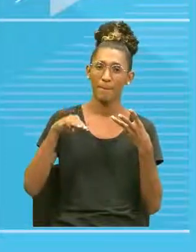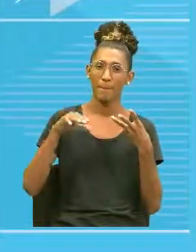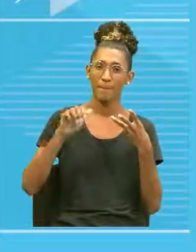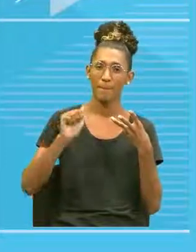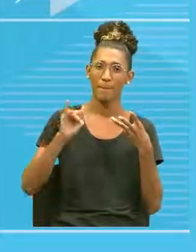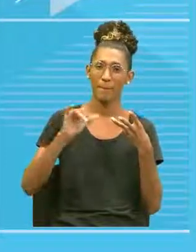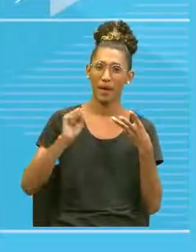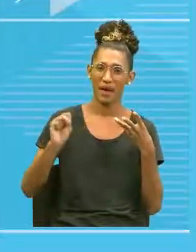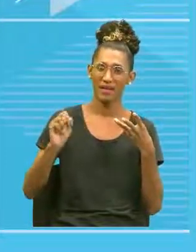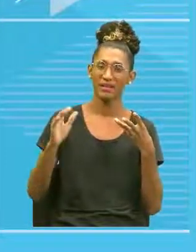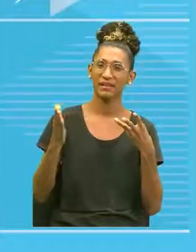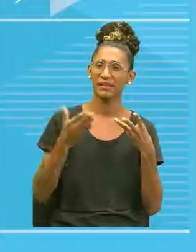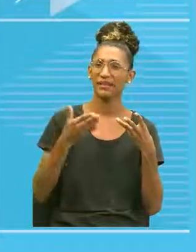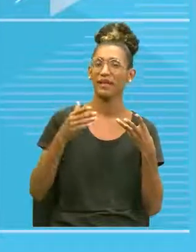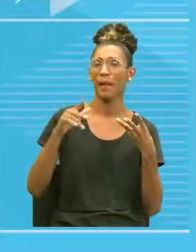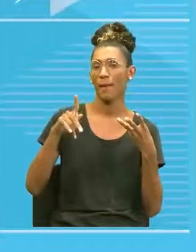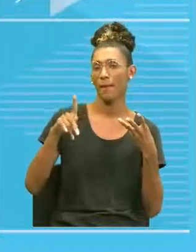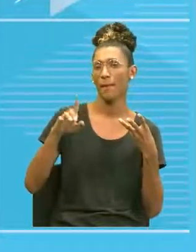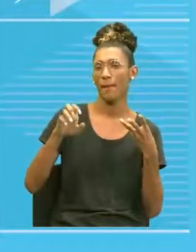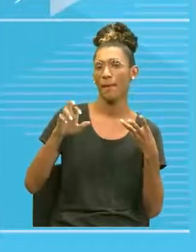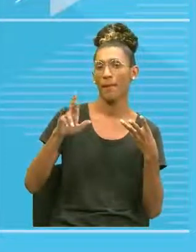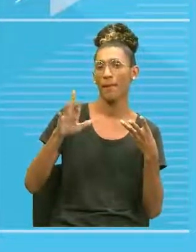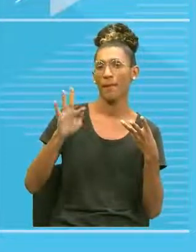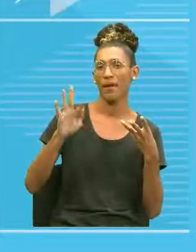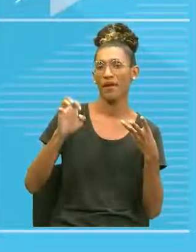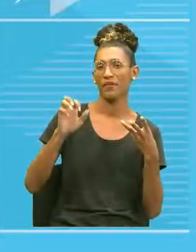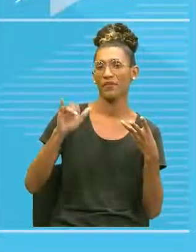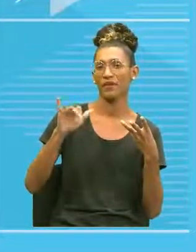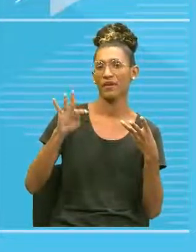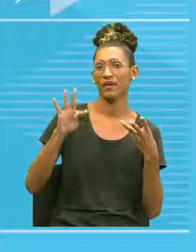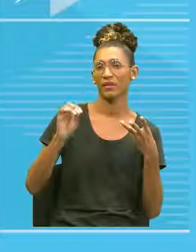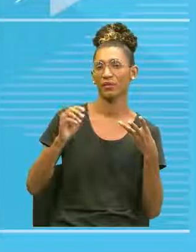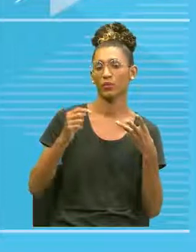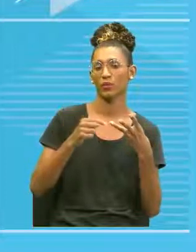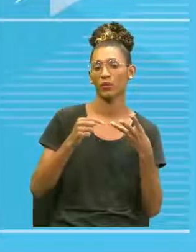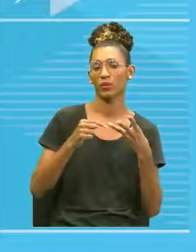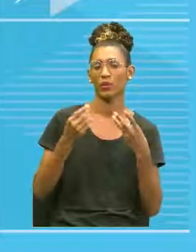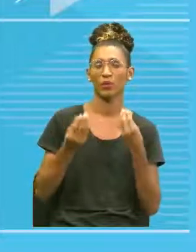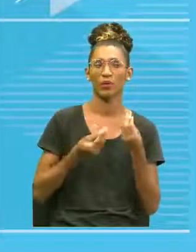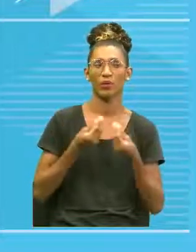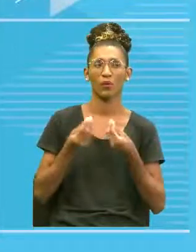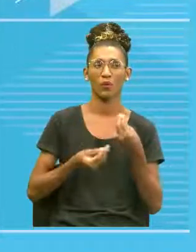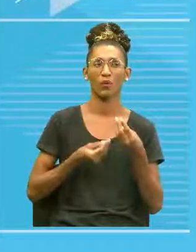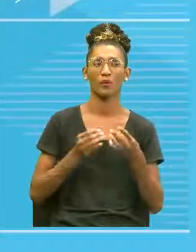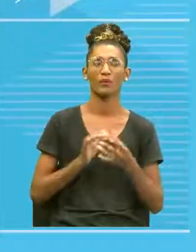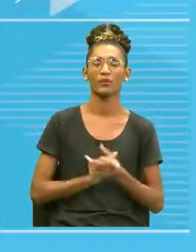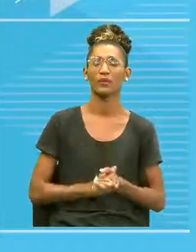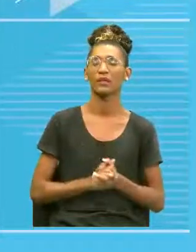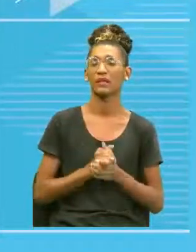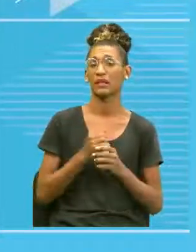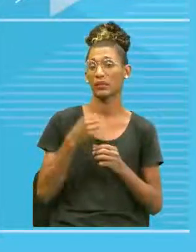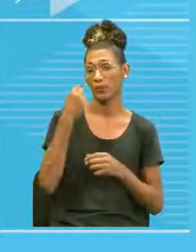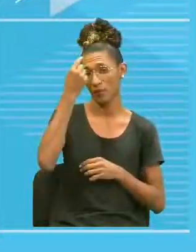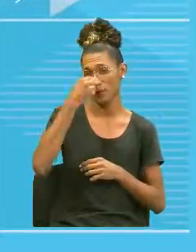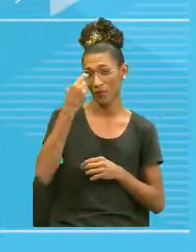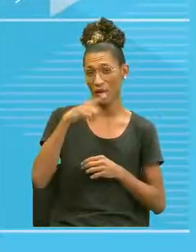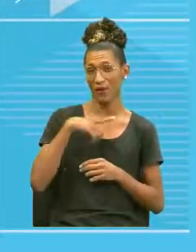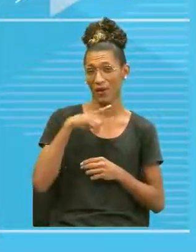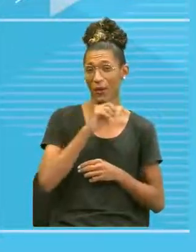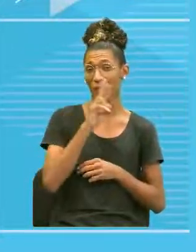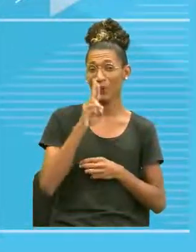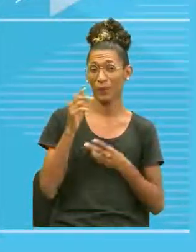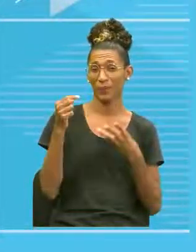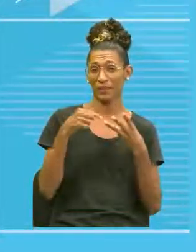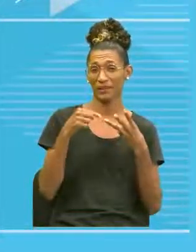que em espanhol tem esse nome é exótico pretérito pluscuamperfecto na